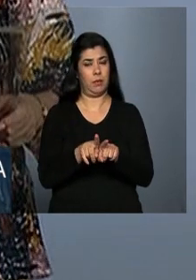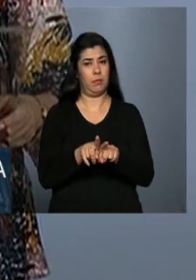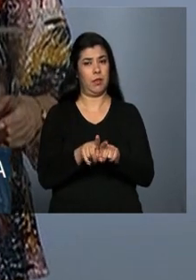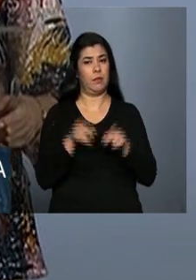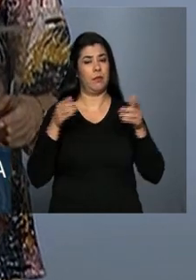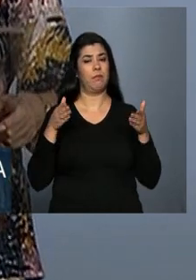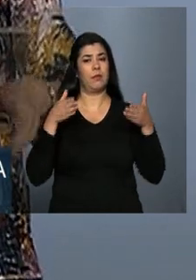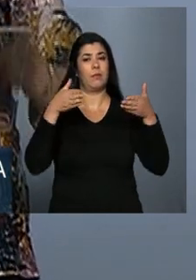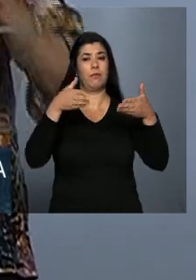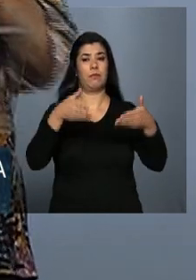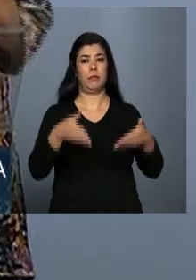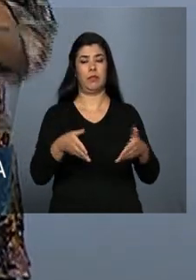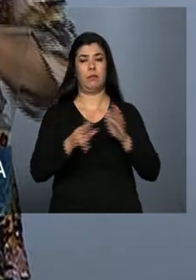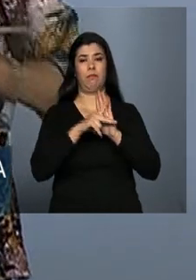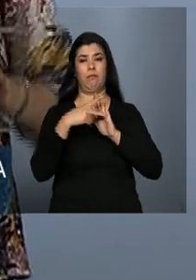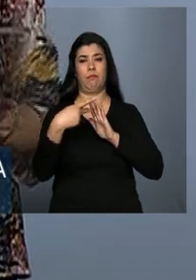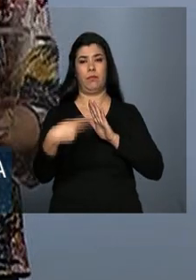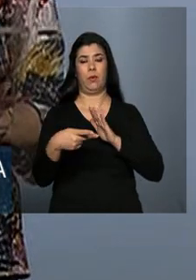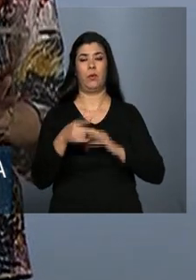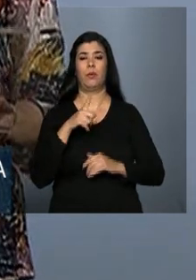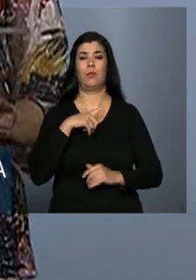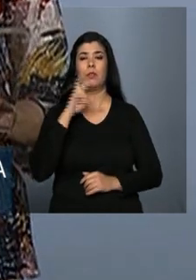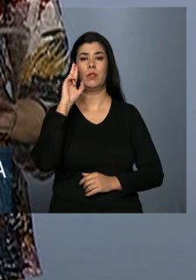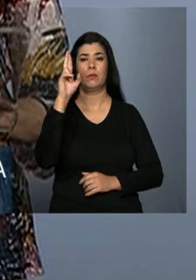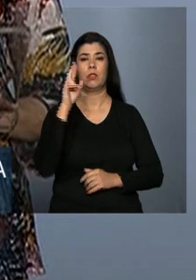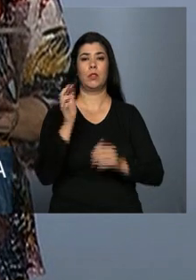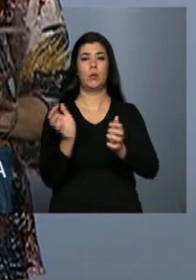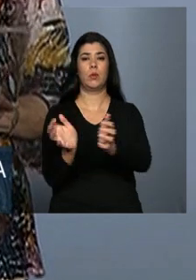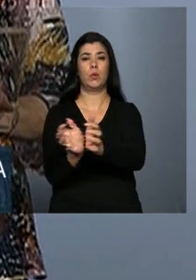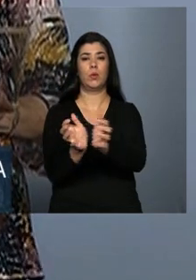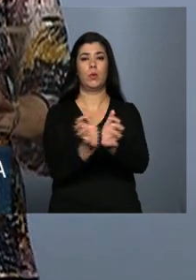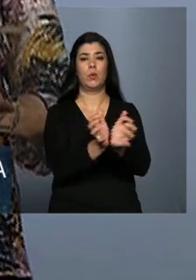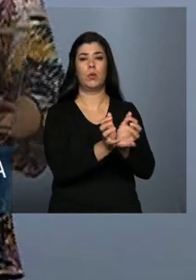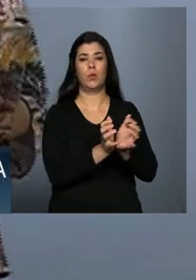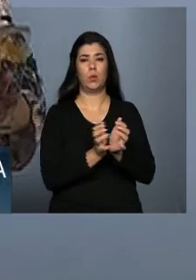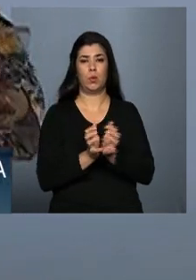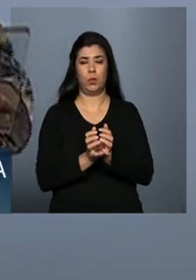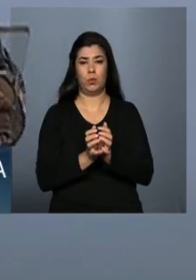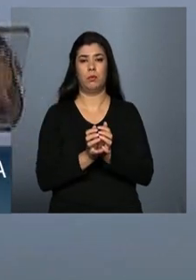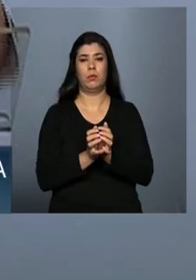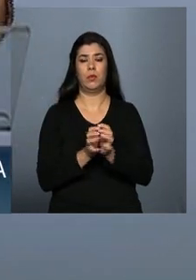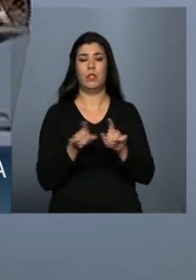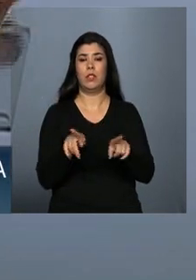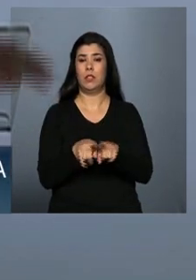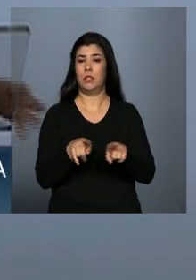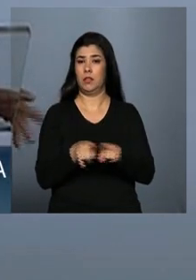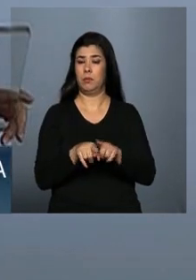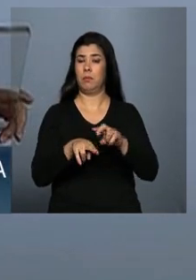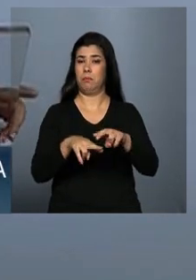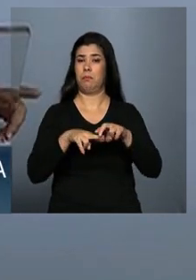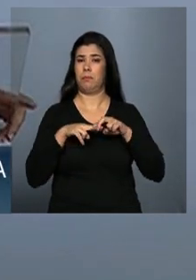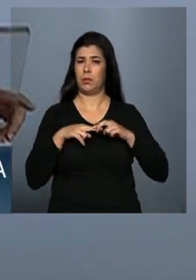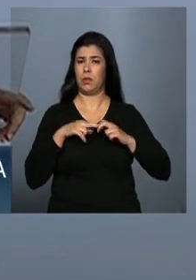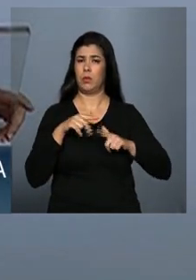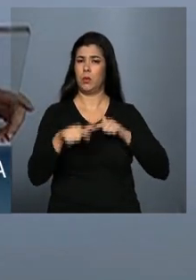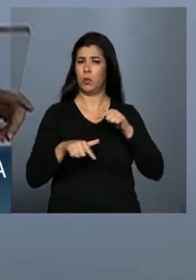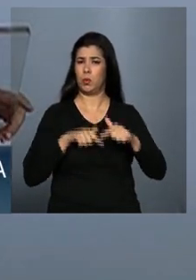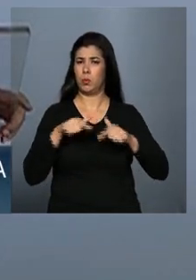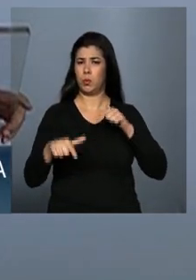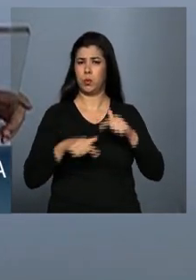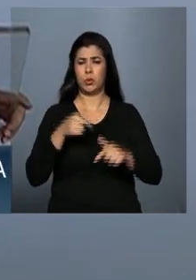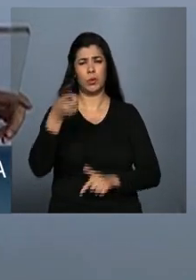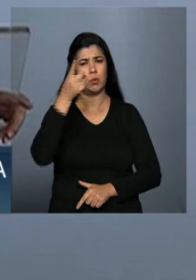pela participação aqui nos grupos de moradia, seja pelo trabalho diário, cada um